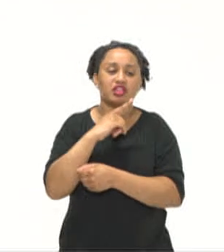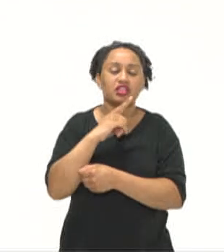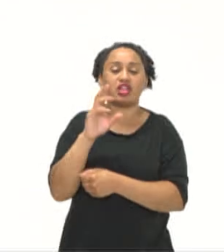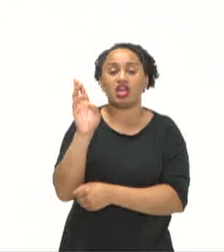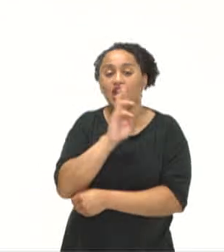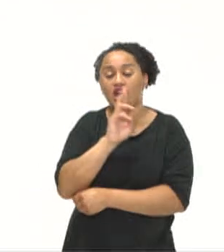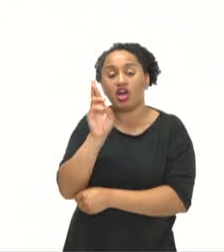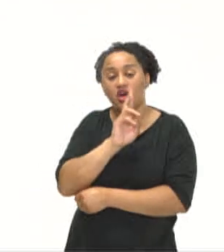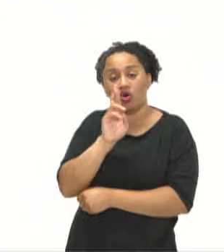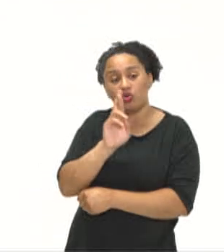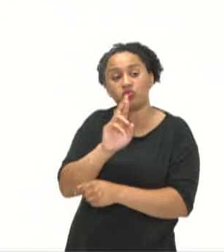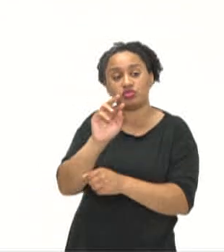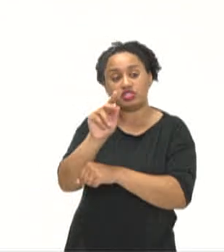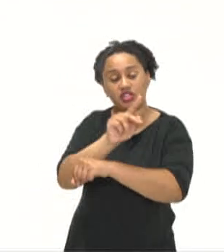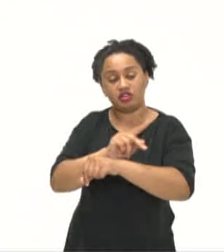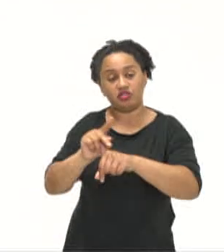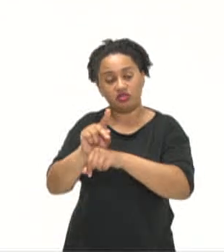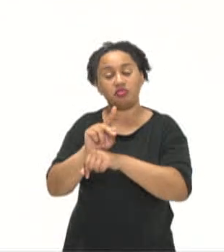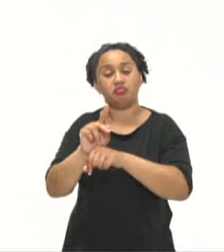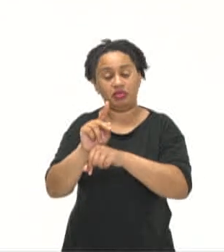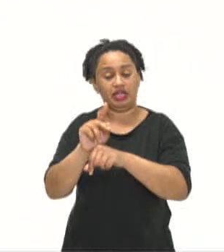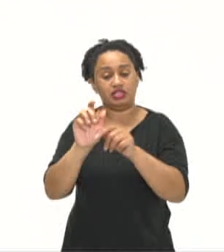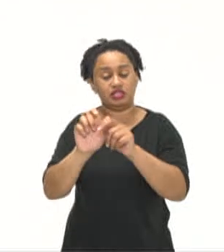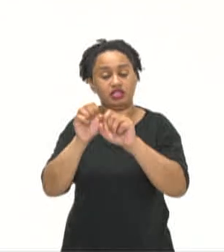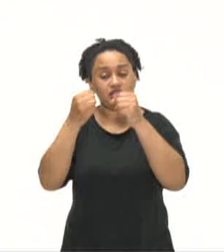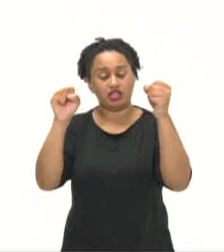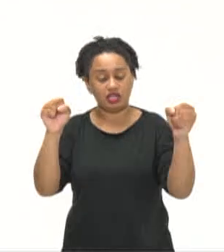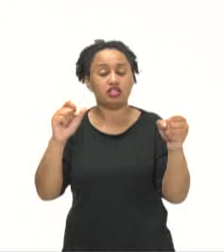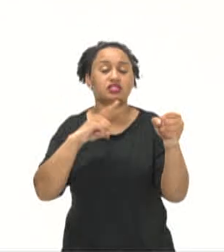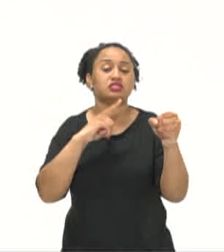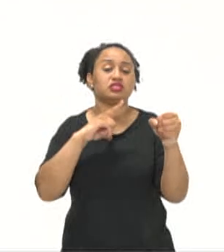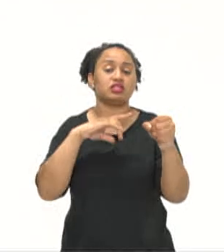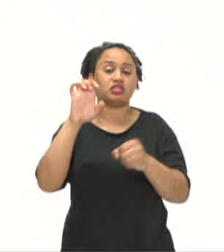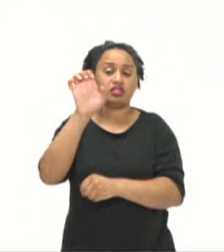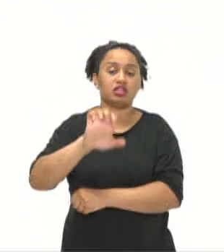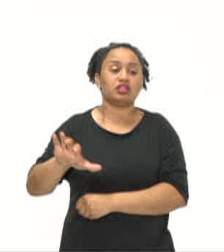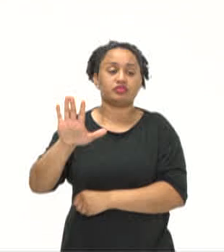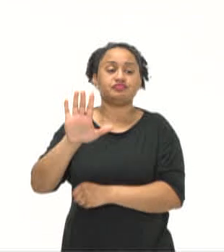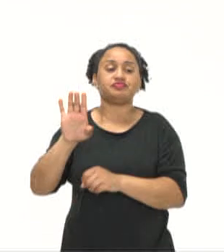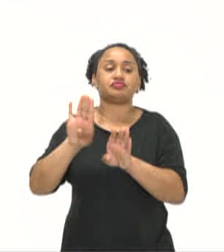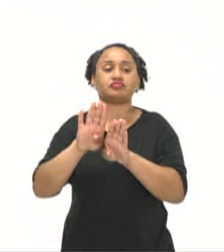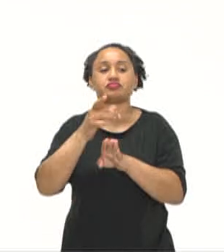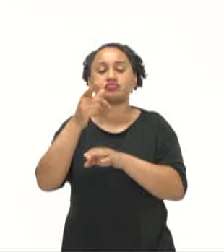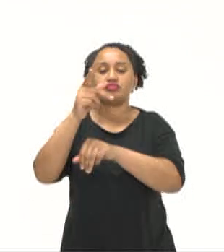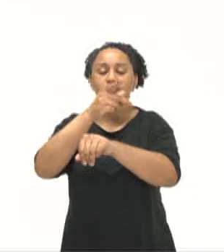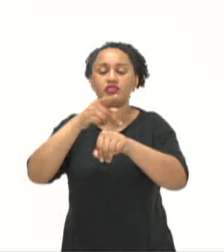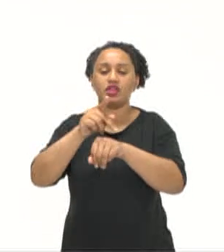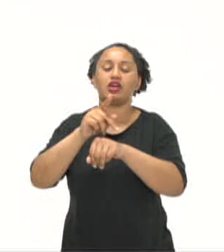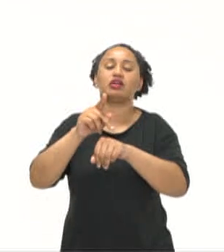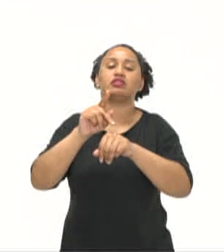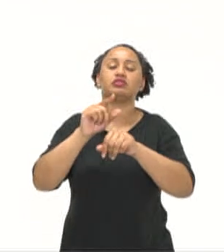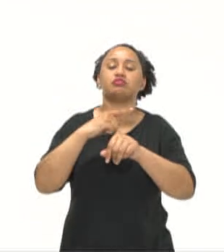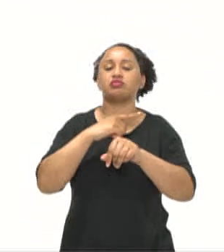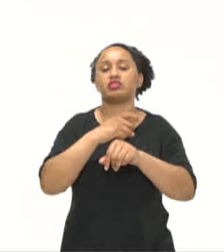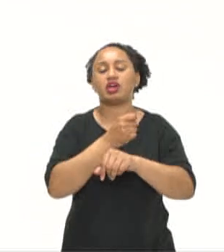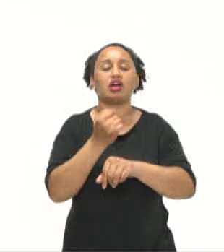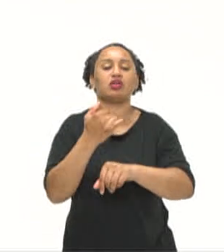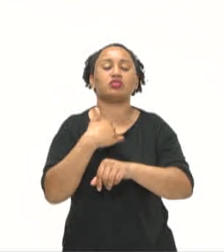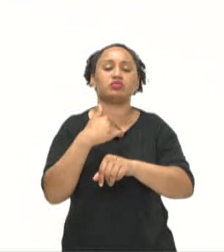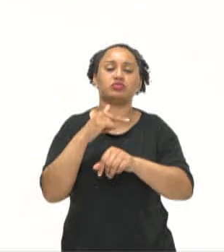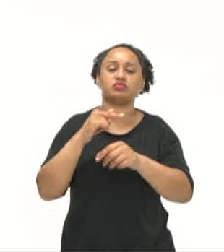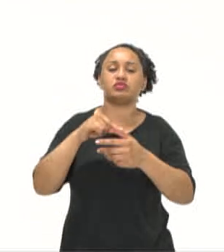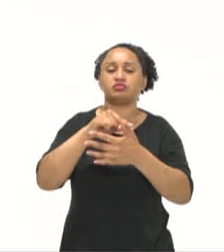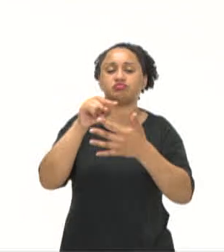Rússia como um grande país da Europa Centro-Oriental. E aí nós temos também outros países ali, como Polônia, Ucrânia,